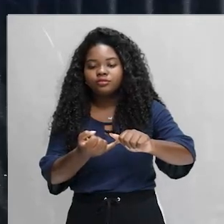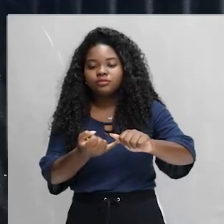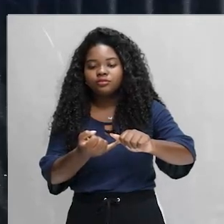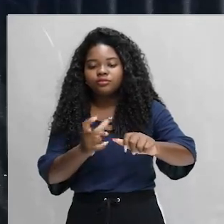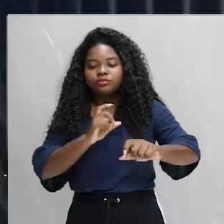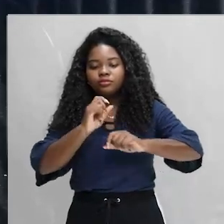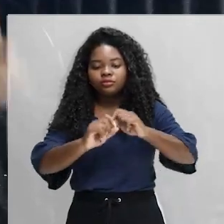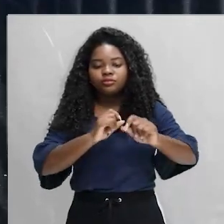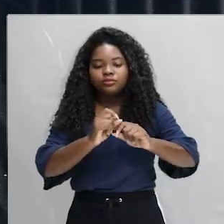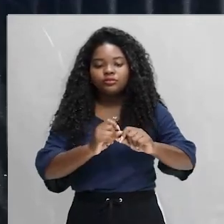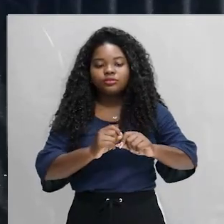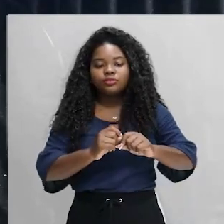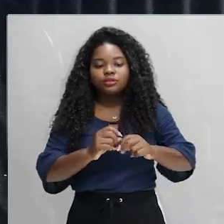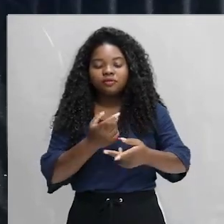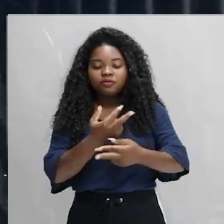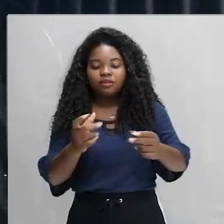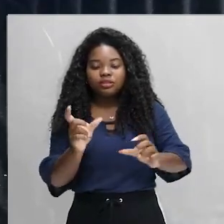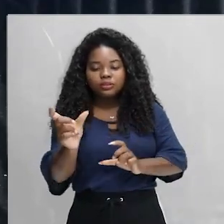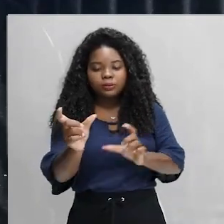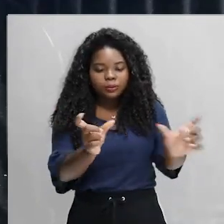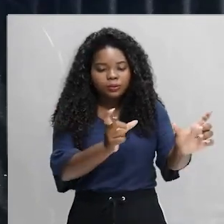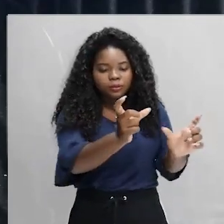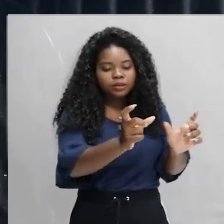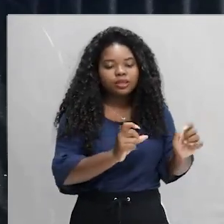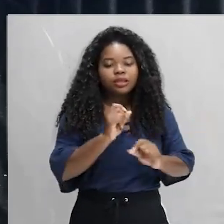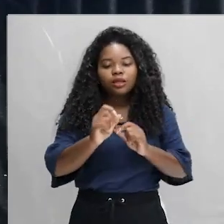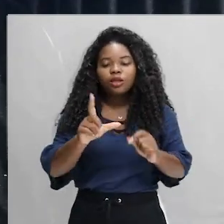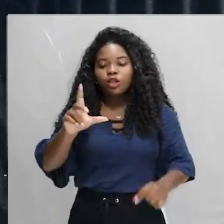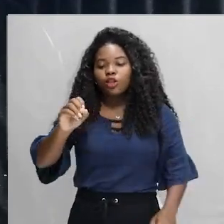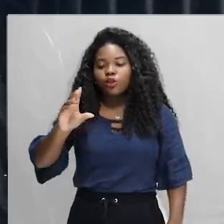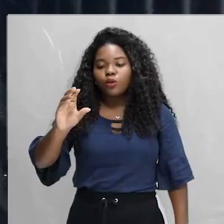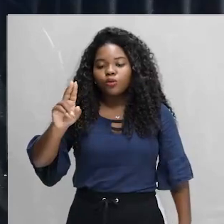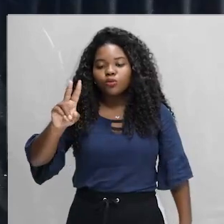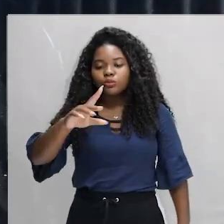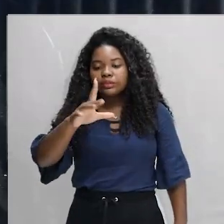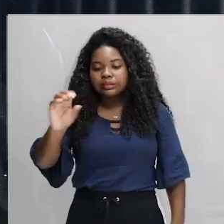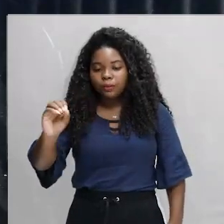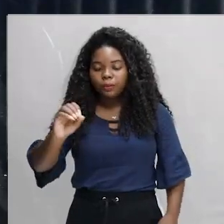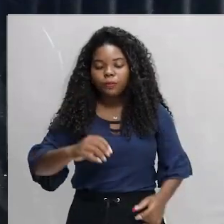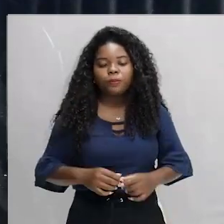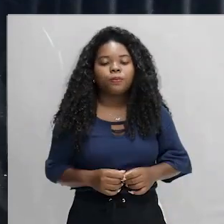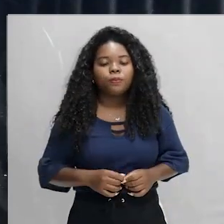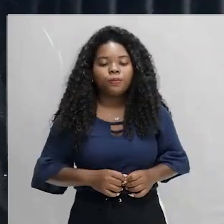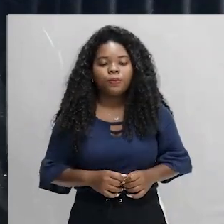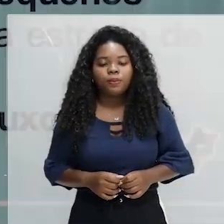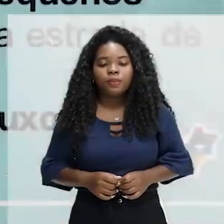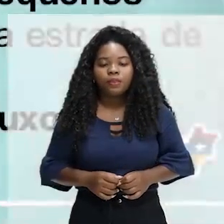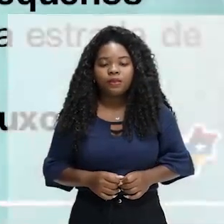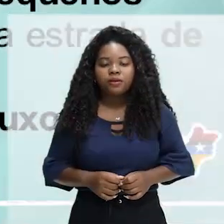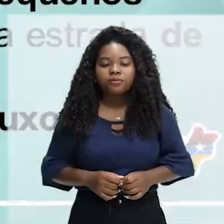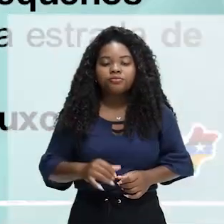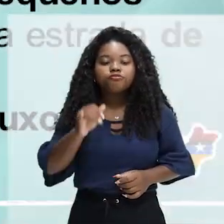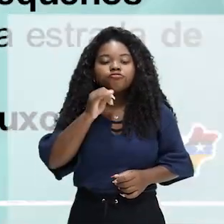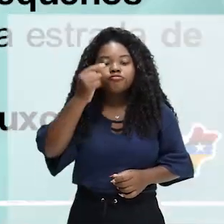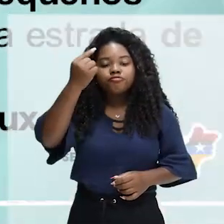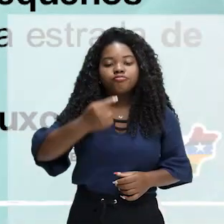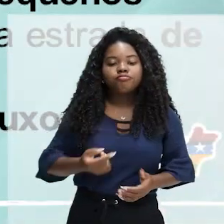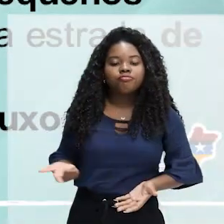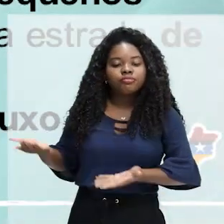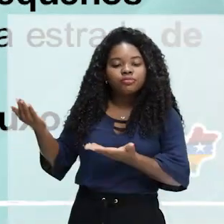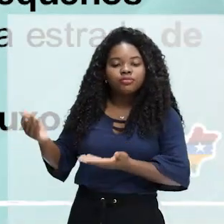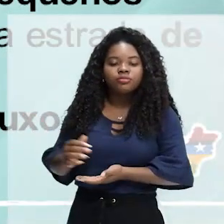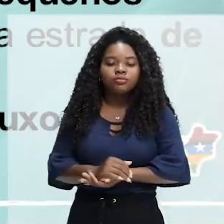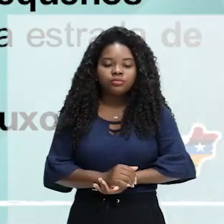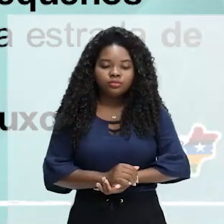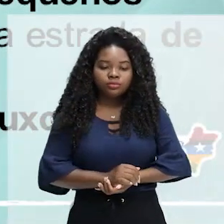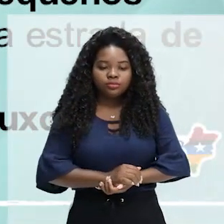formada por mais de uma palavra, que nós chamamos de locução adjetiva, tá? Olha só de novo, mais um quadro